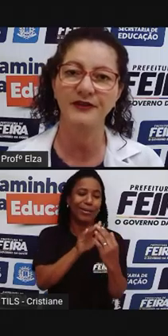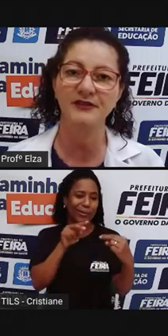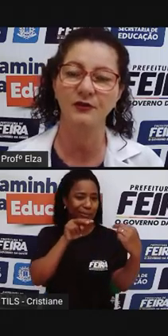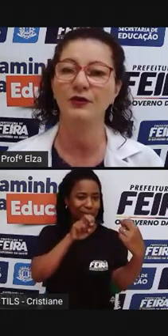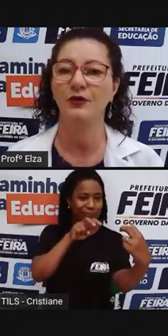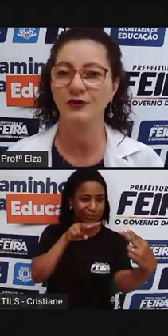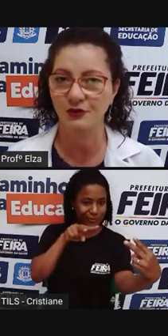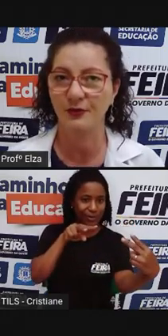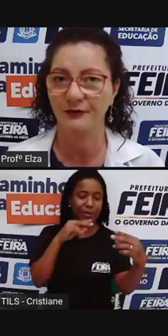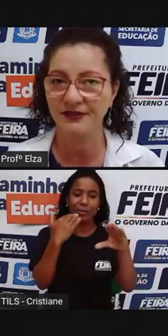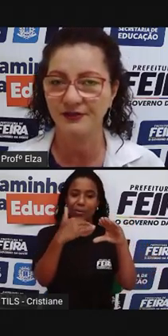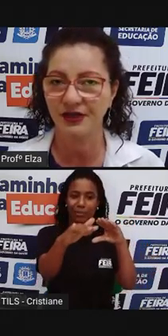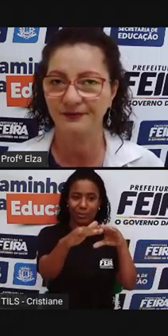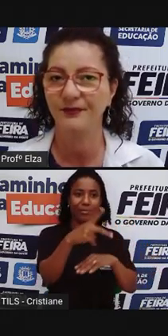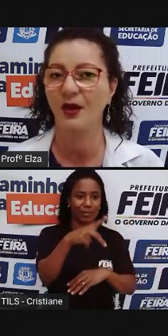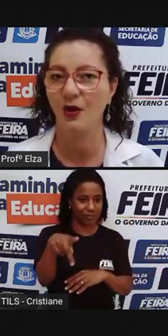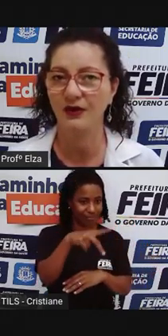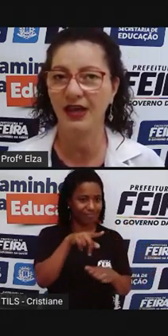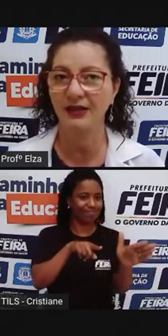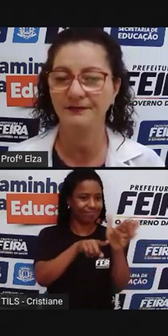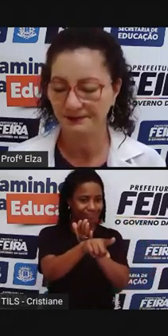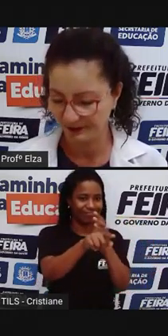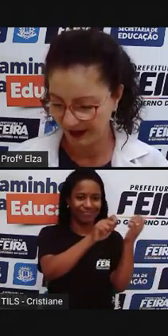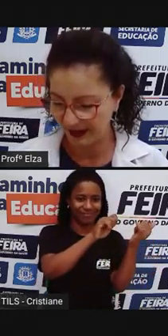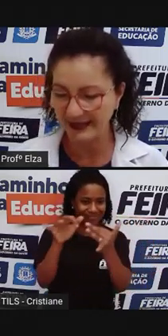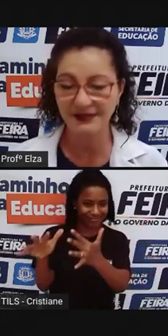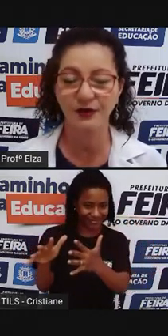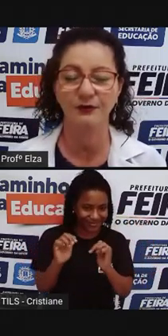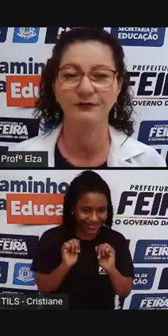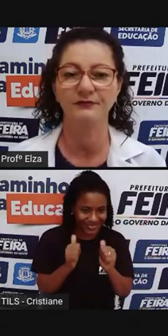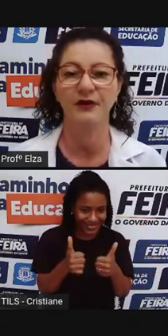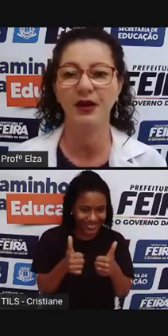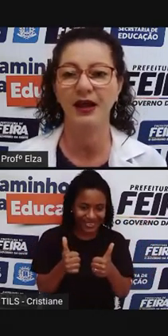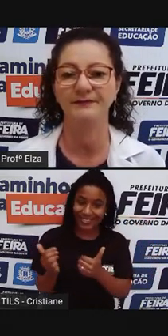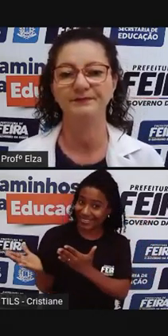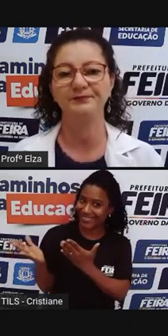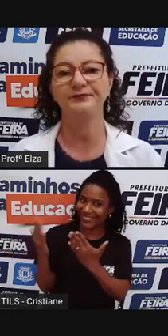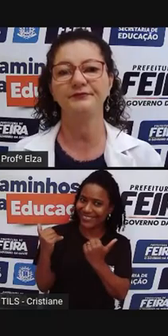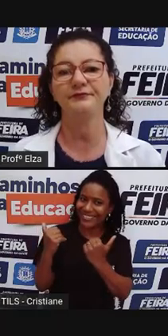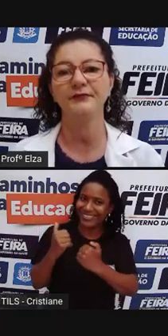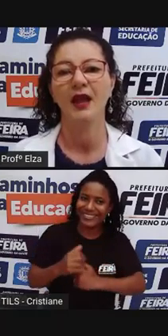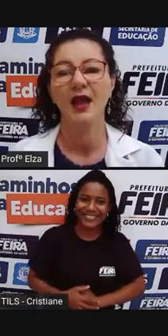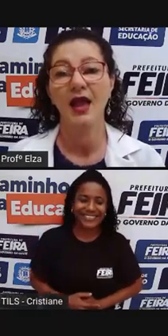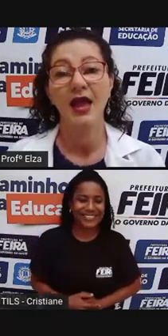seu professor ou sua professora. Ok? Let's go! Vamos lá!